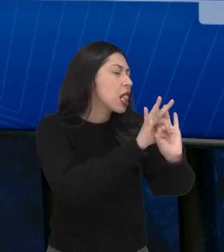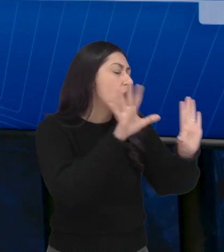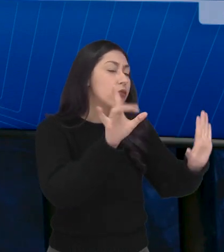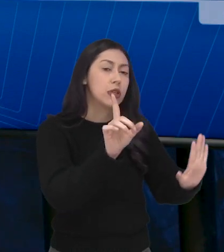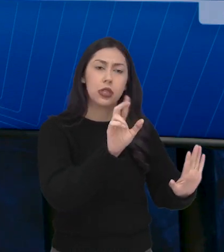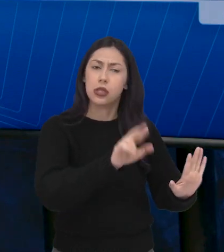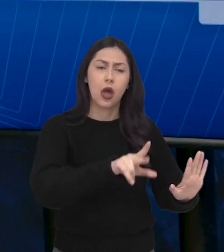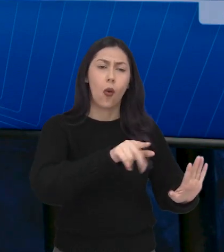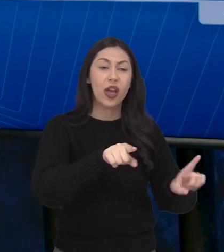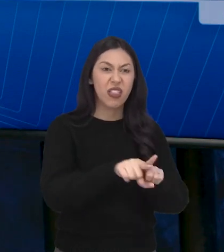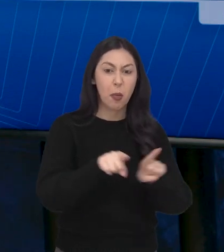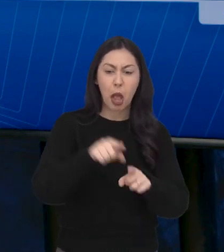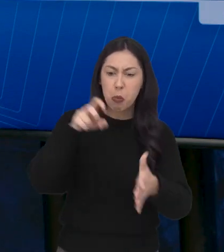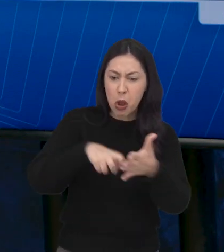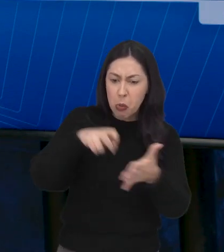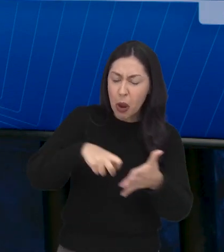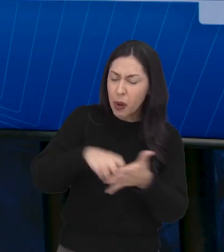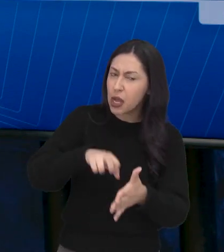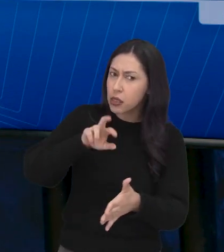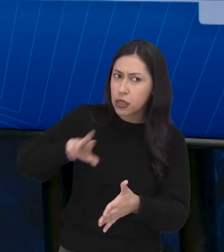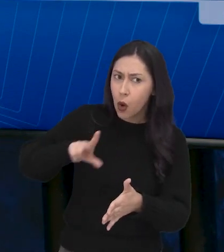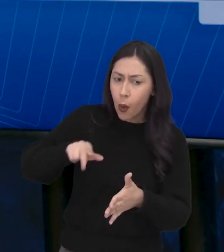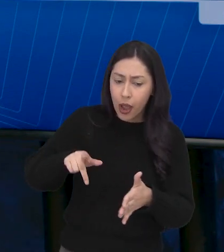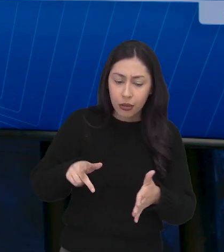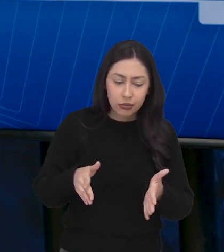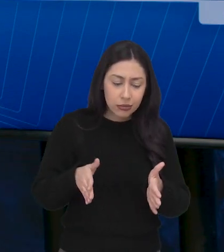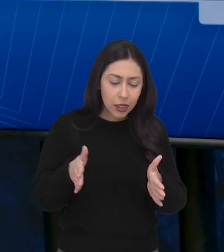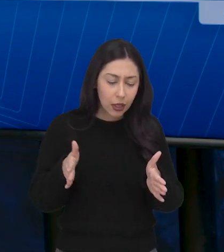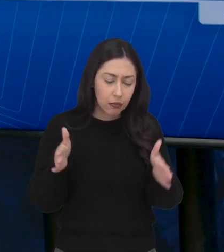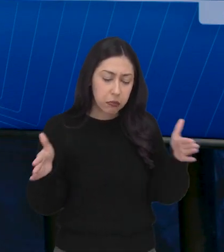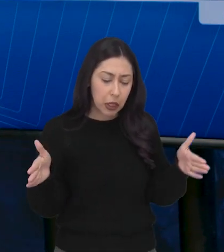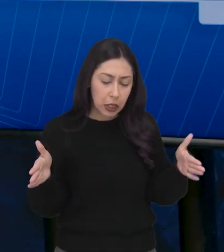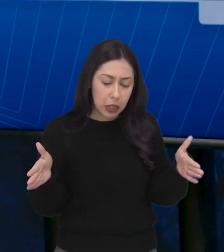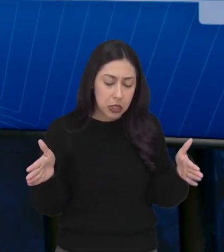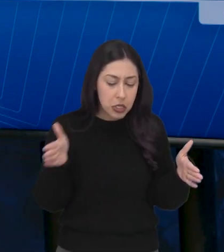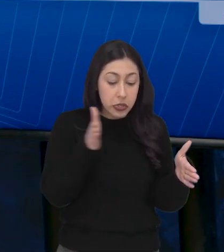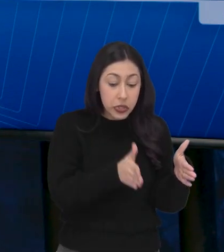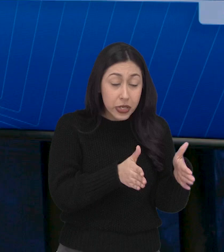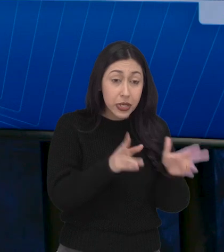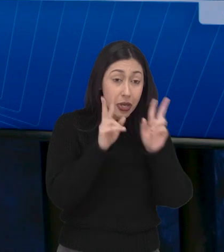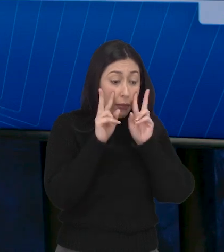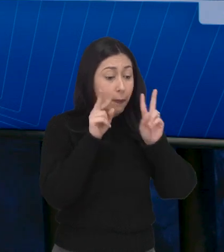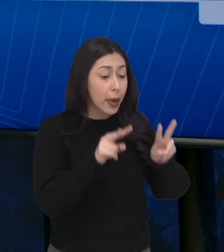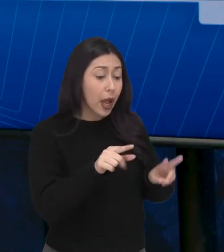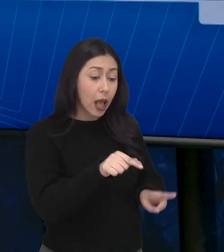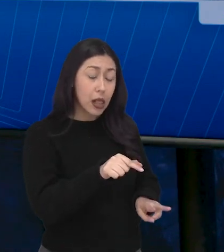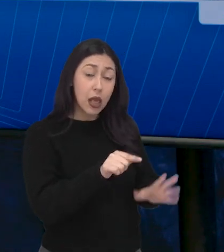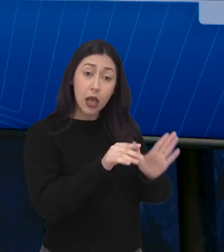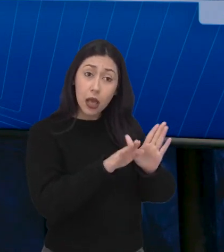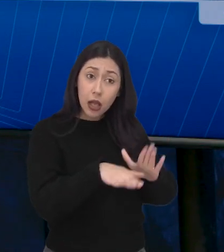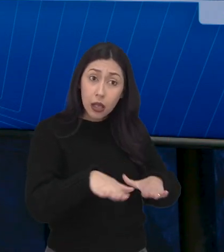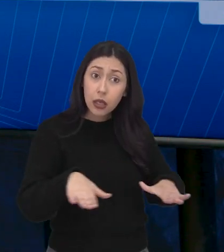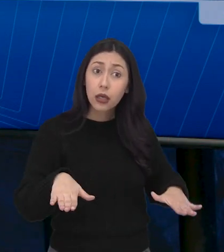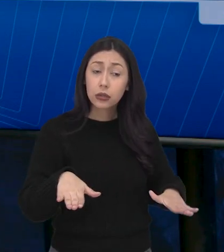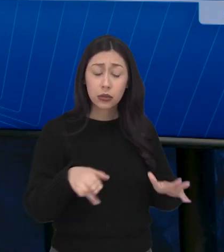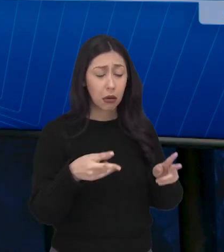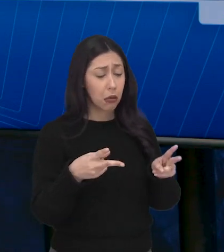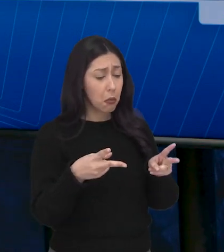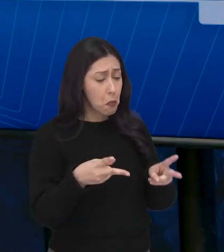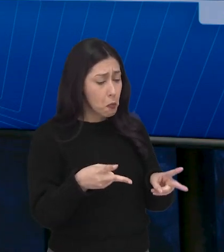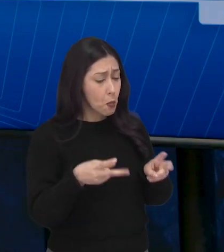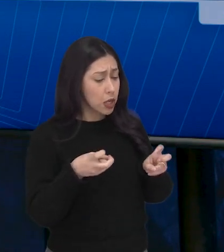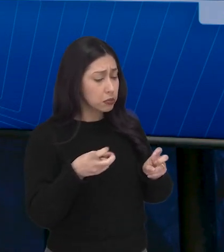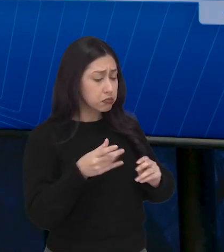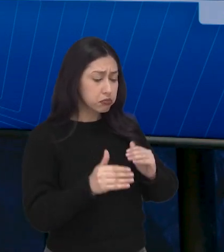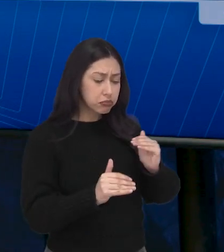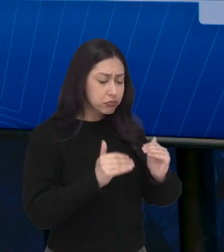permissiva e nem uma educação punitiva. É uma educação que olha para a criança como criança. Então, eu percebo